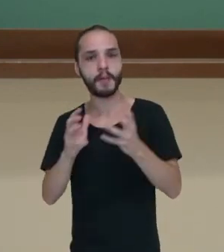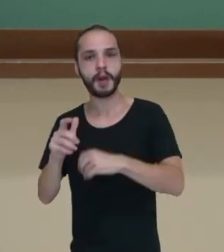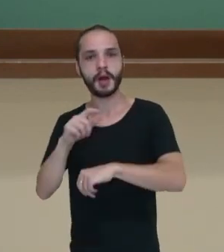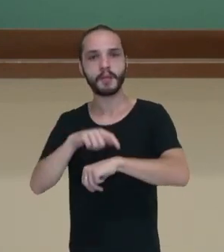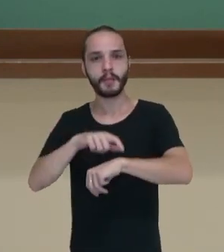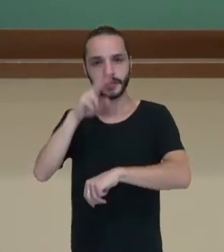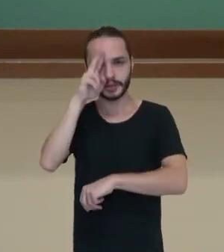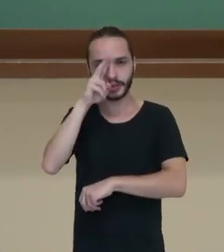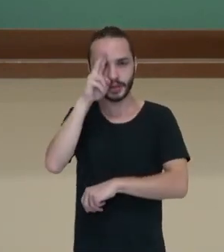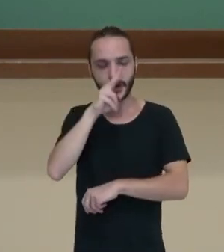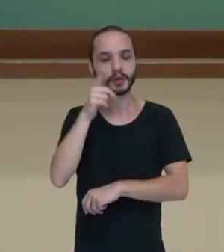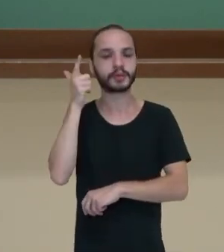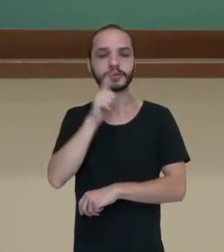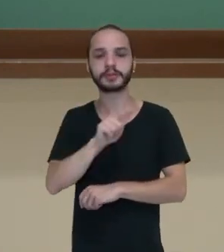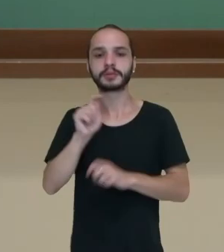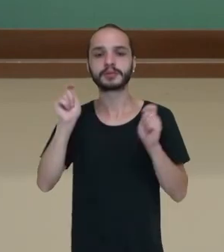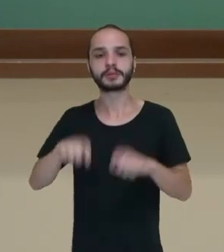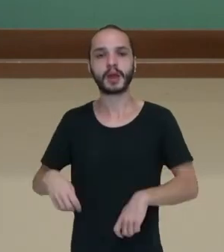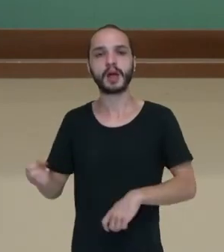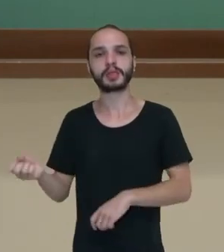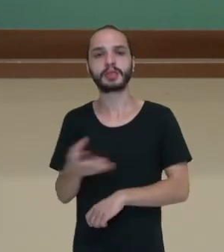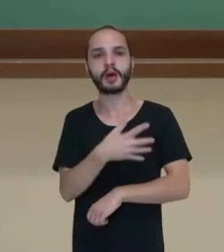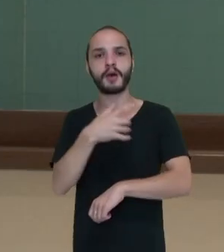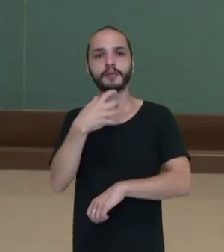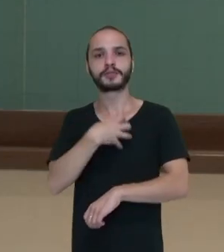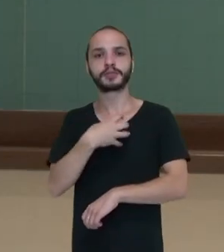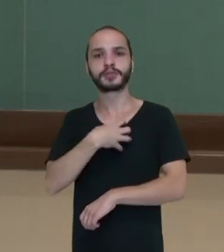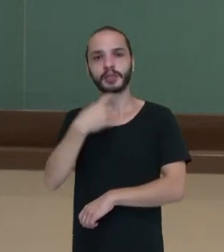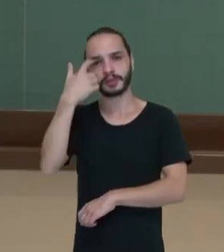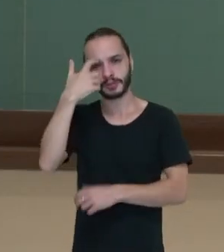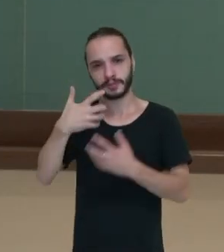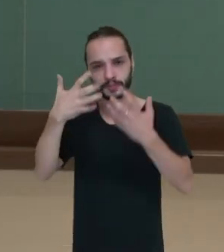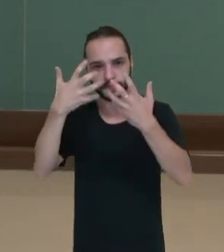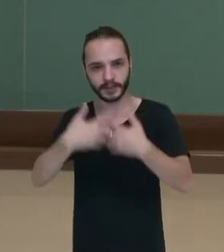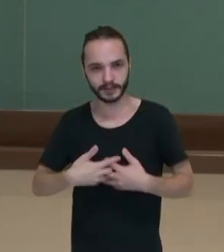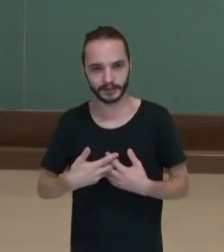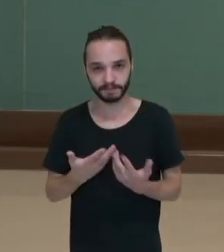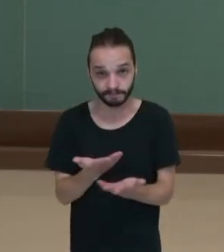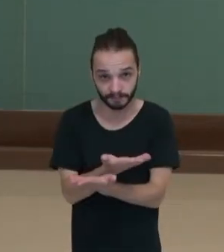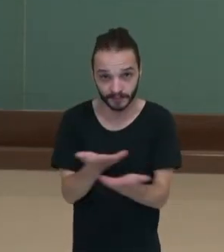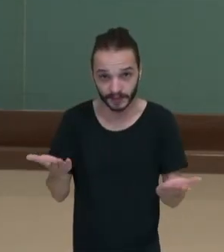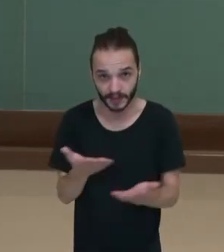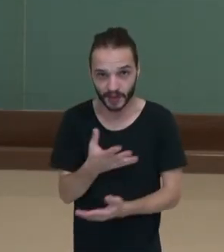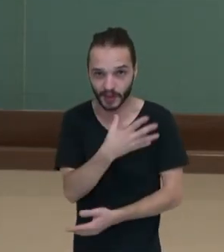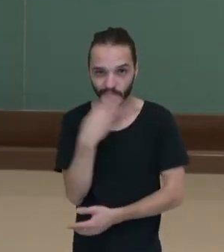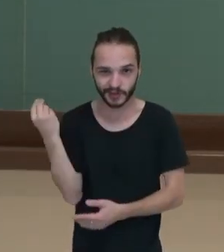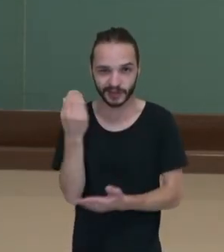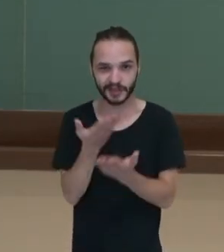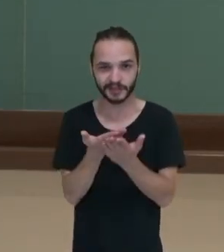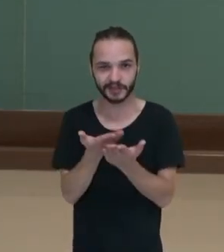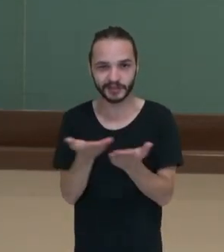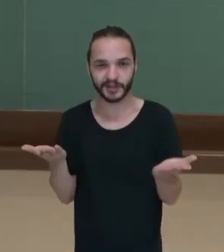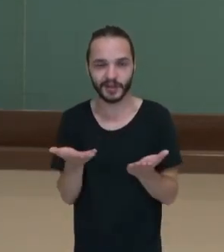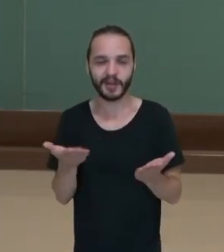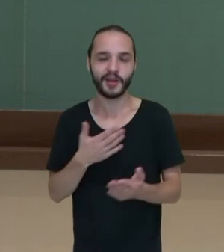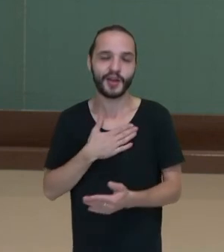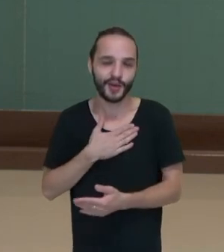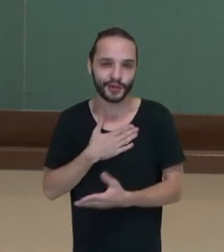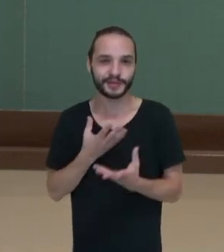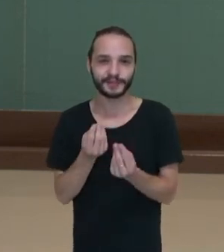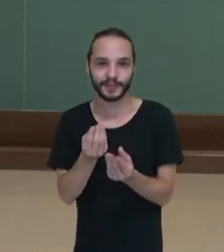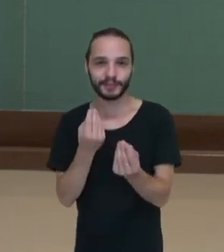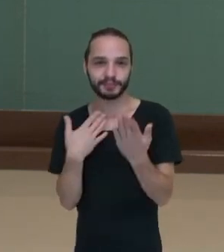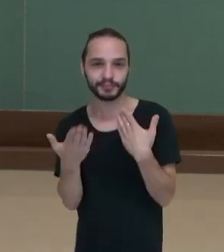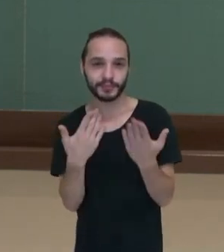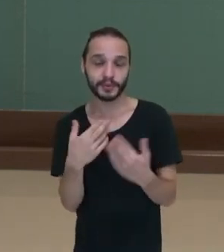uma nova forma de pensar. E aí, pessoal, gostaram da aula de hoje? Eu gostei muito de estar aqui conversando com vocês. Espero que